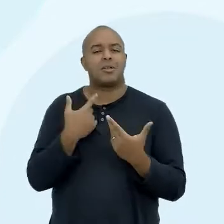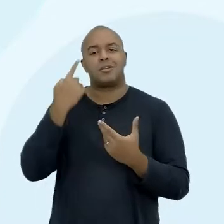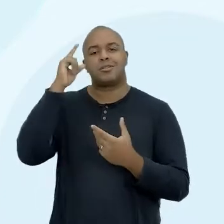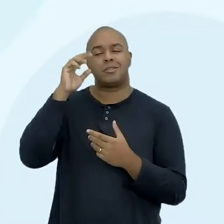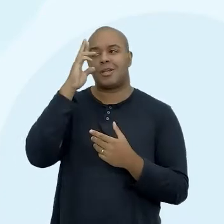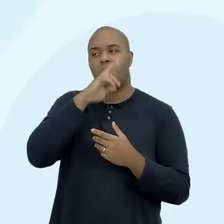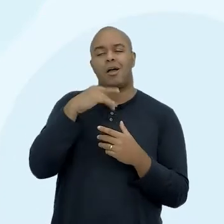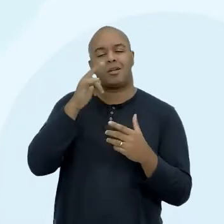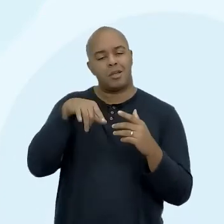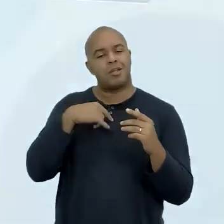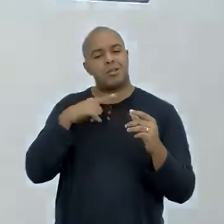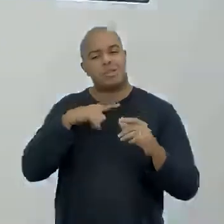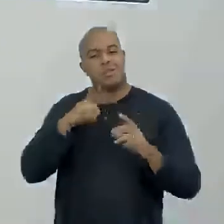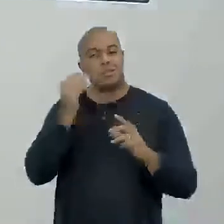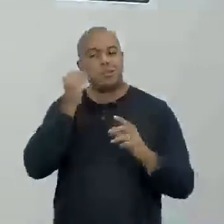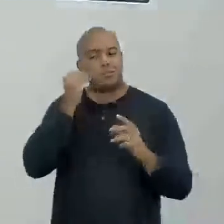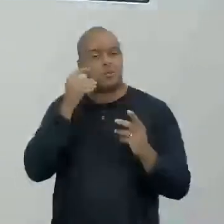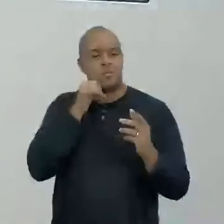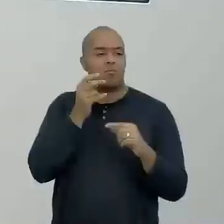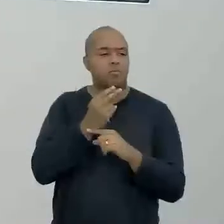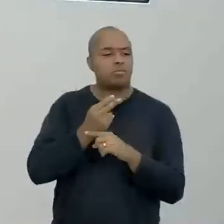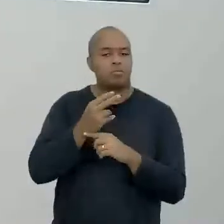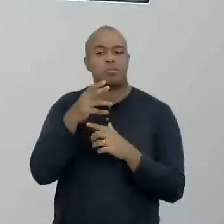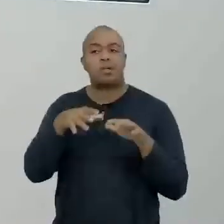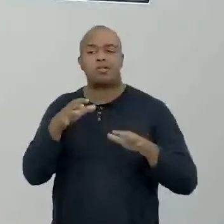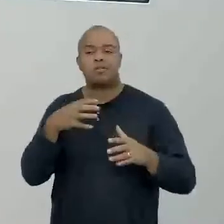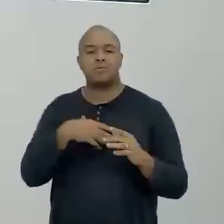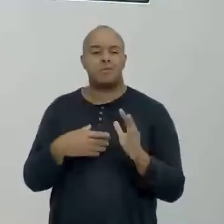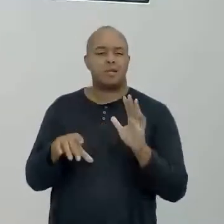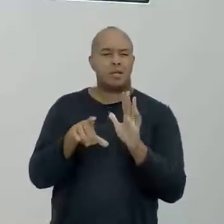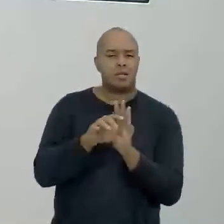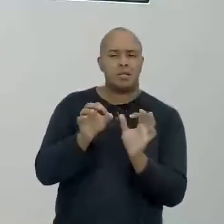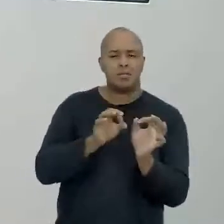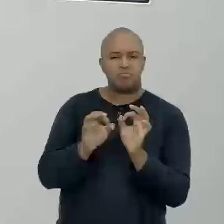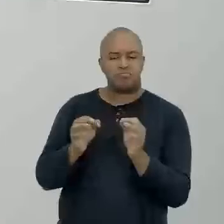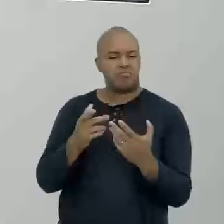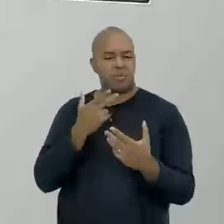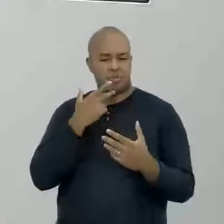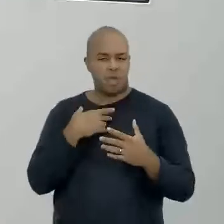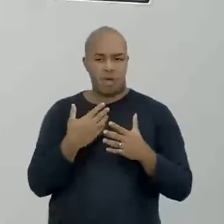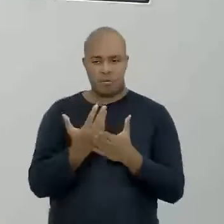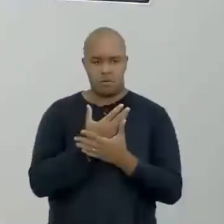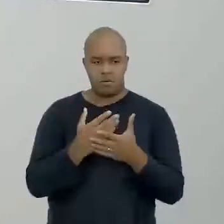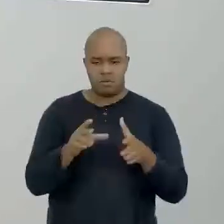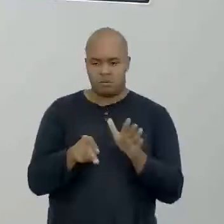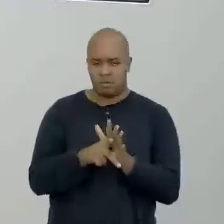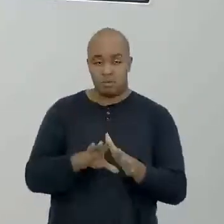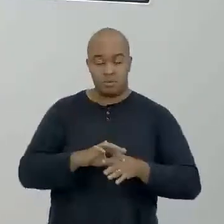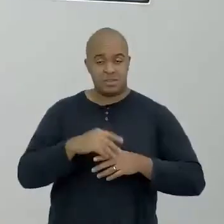de raça, ela tentou buscar uma certa legitimidade